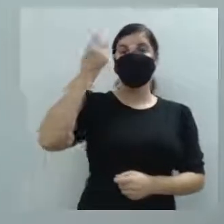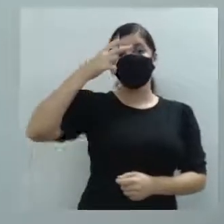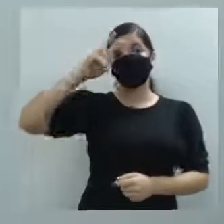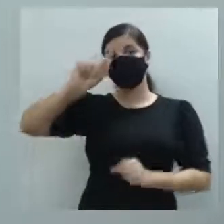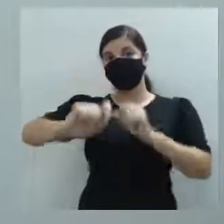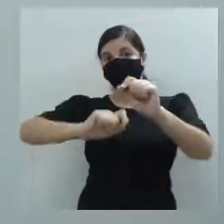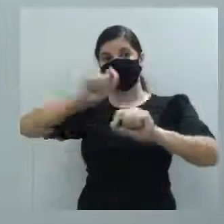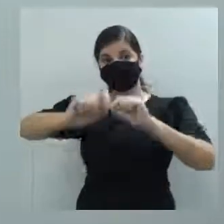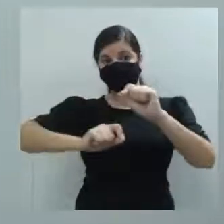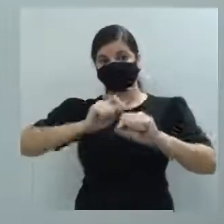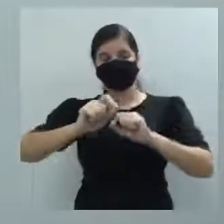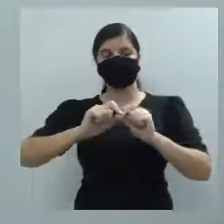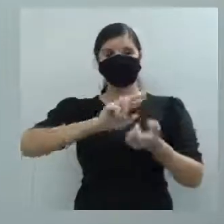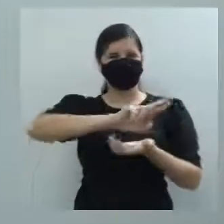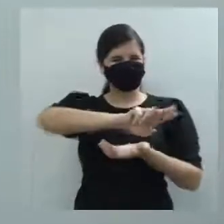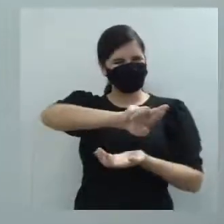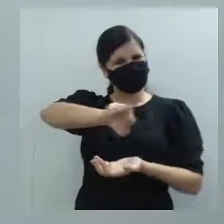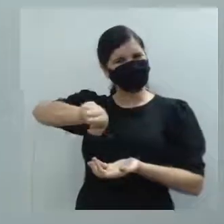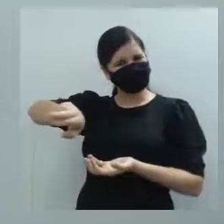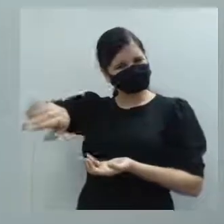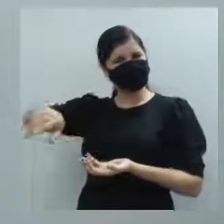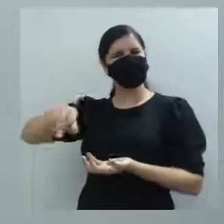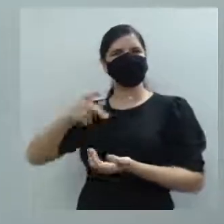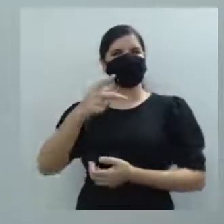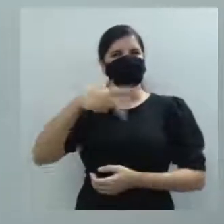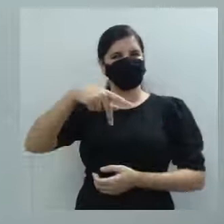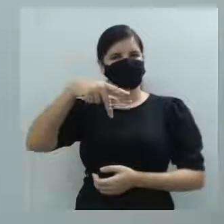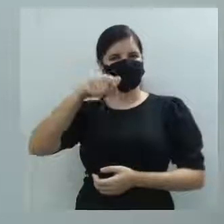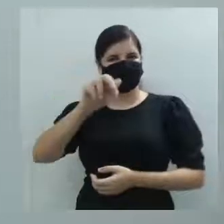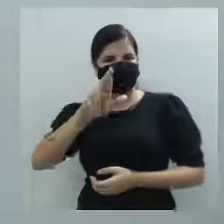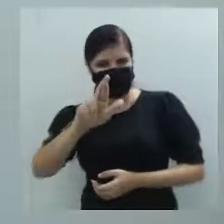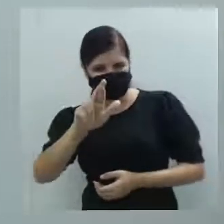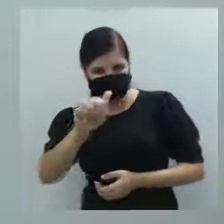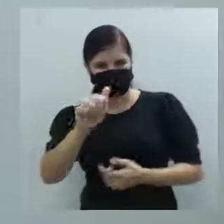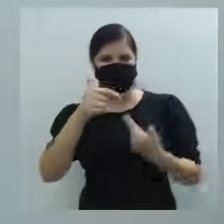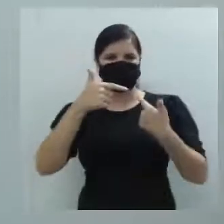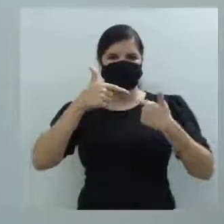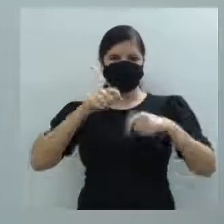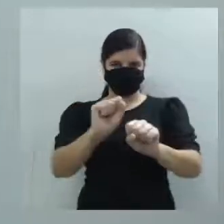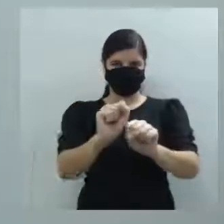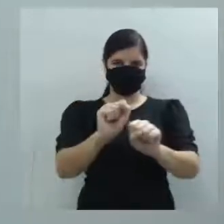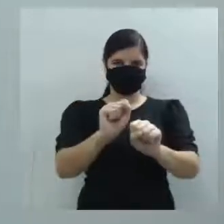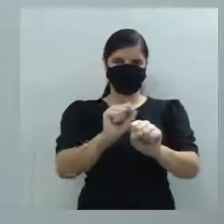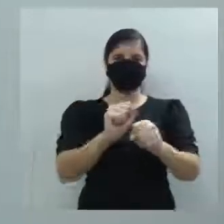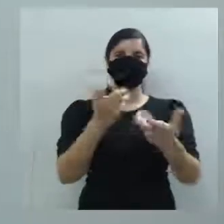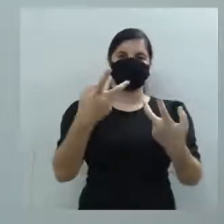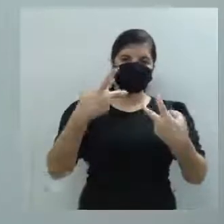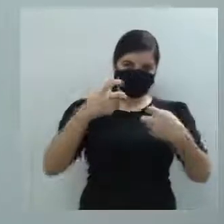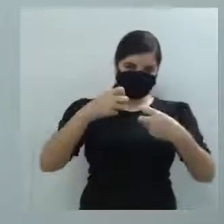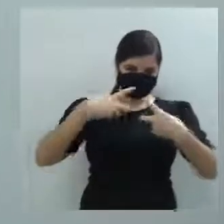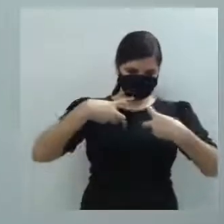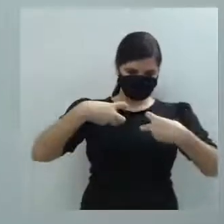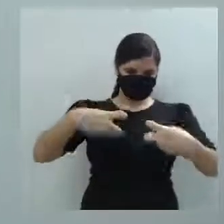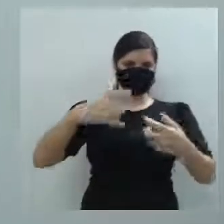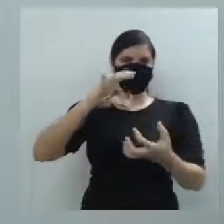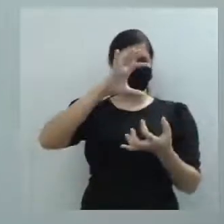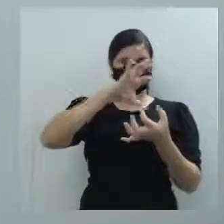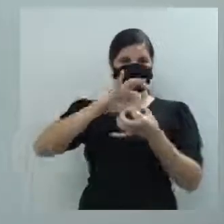lembrar que tanto os elementos paralinguísticos quanto os cinésicos, nós temos que observar o